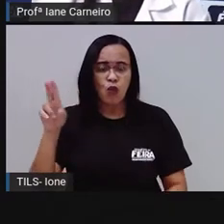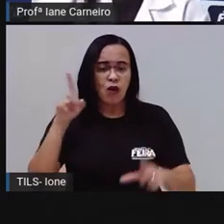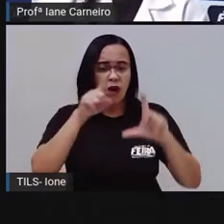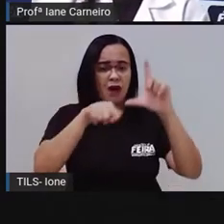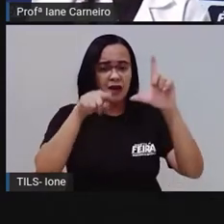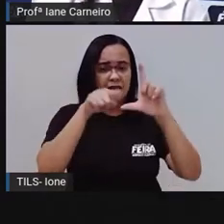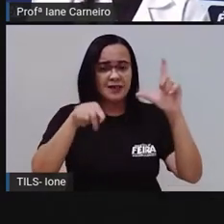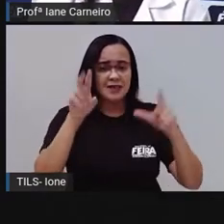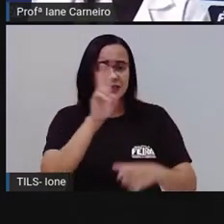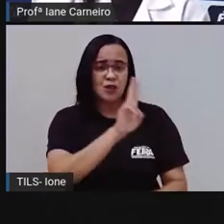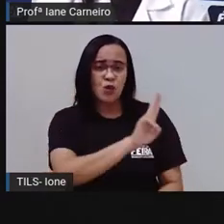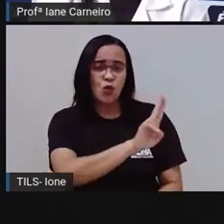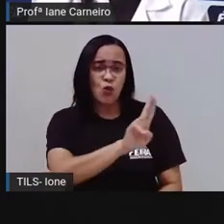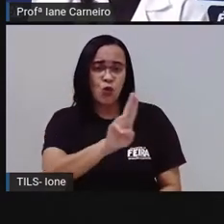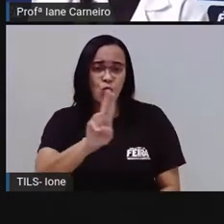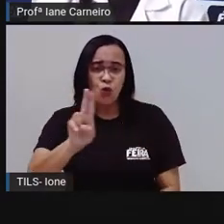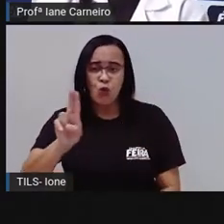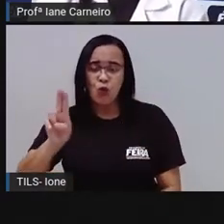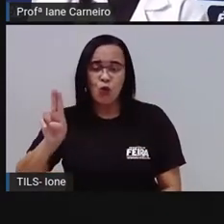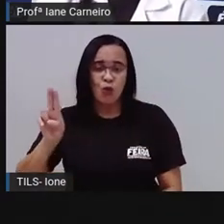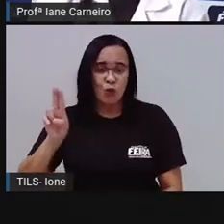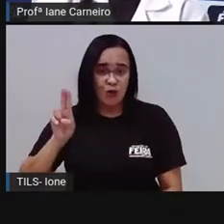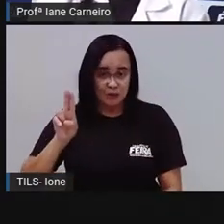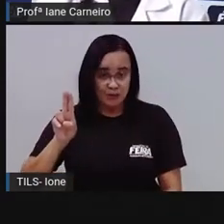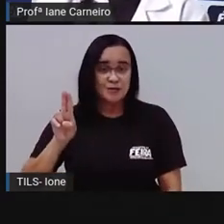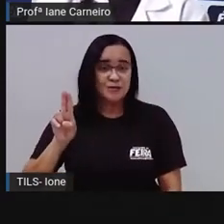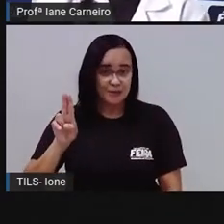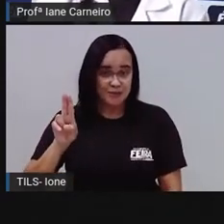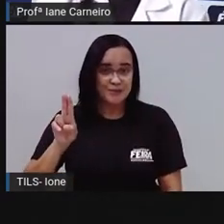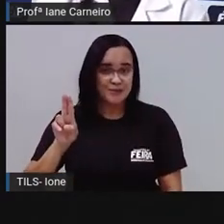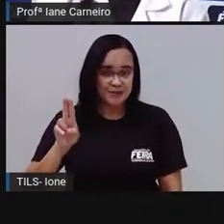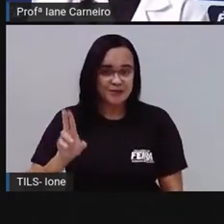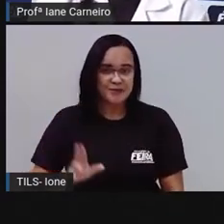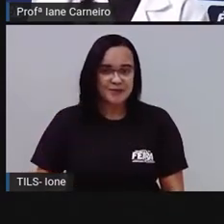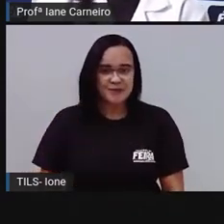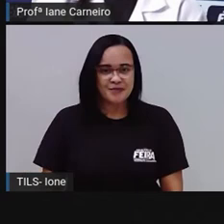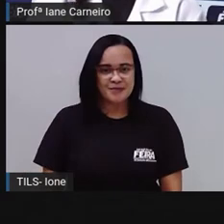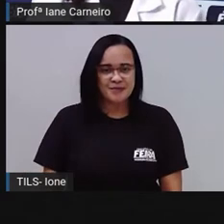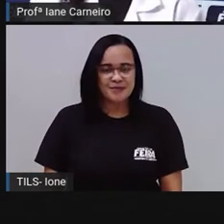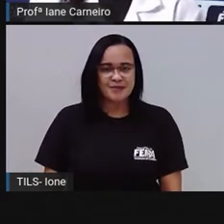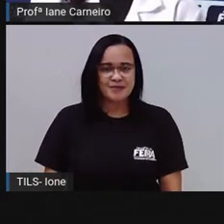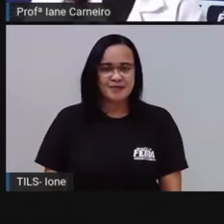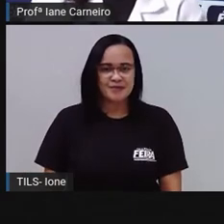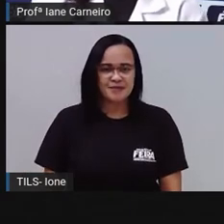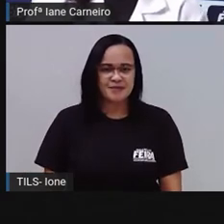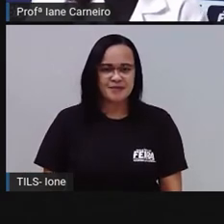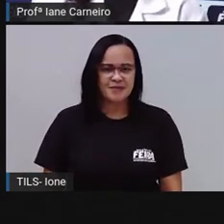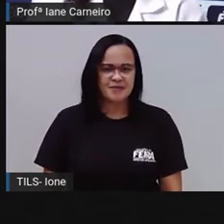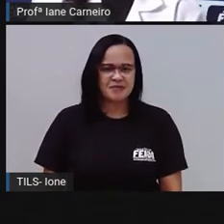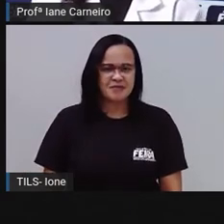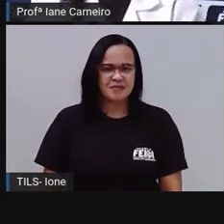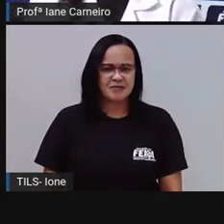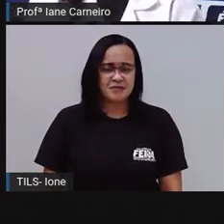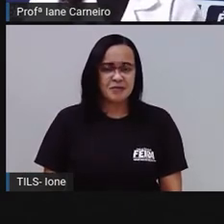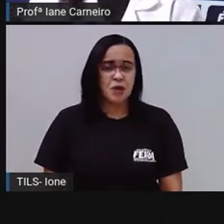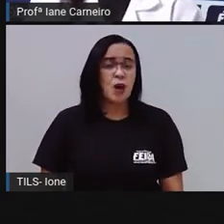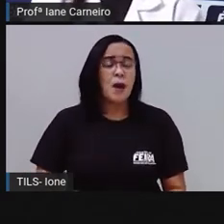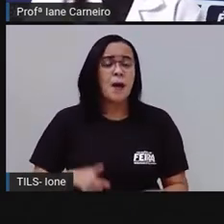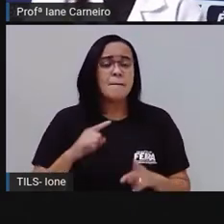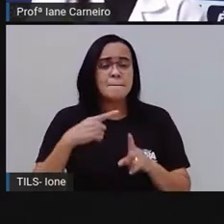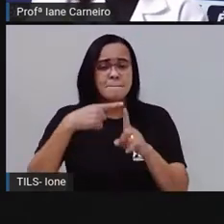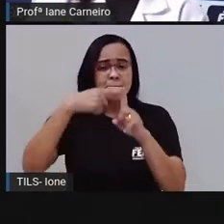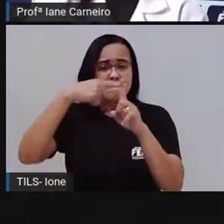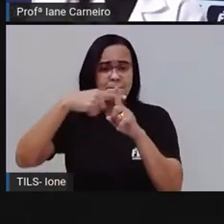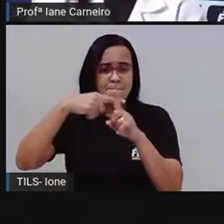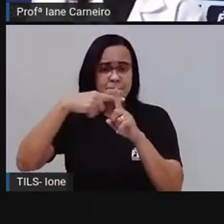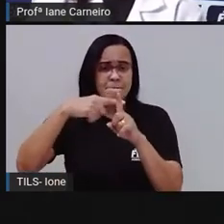U. Minha minha cruz é você, mas